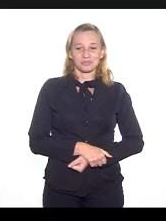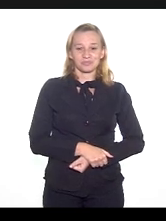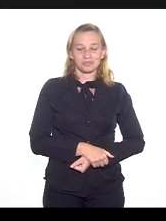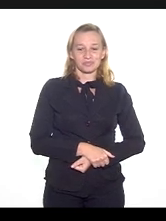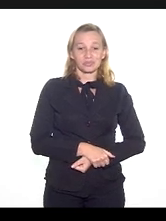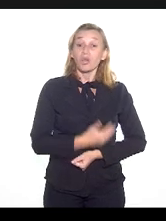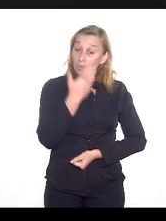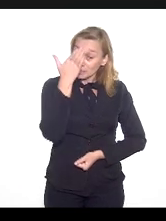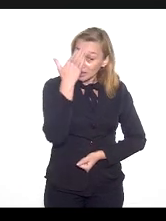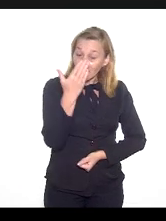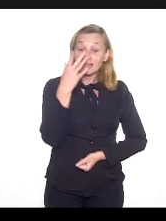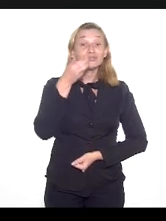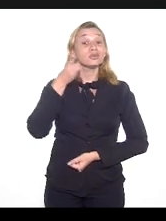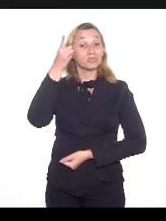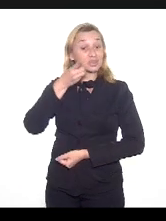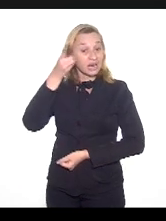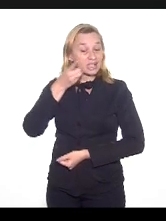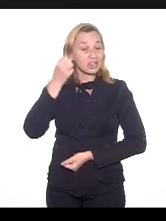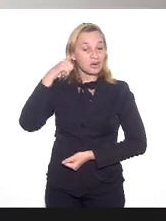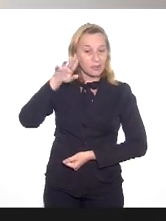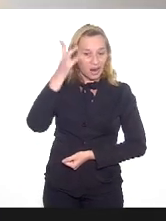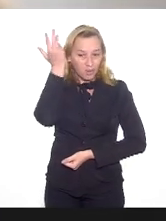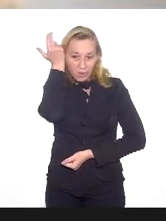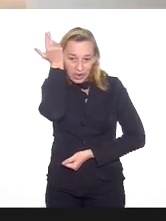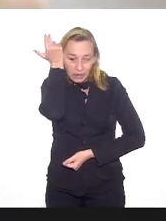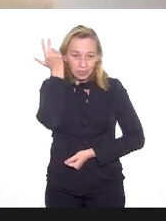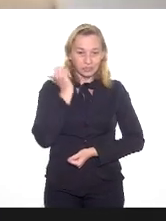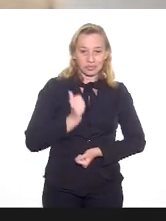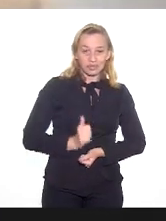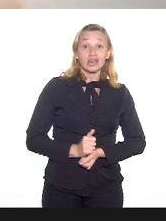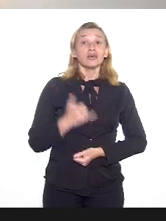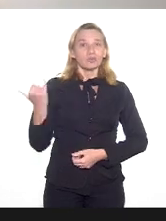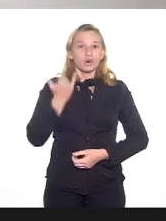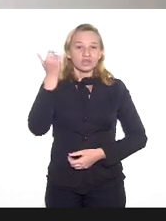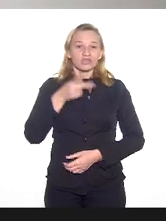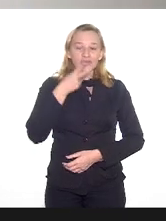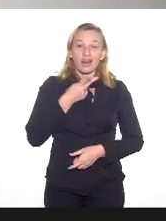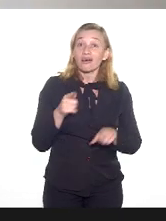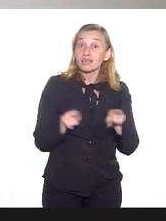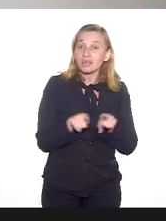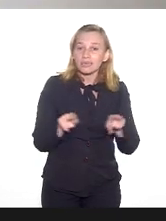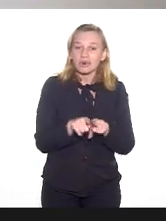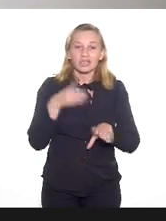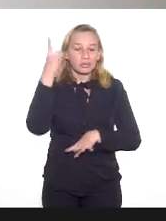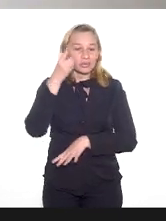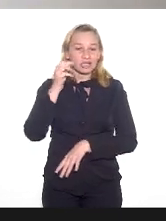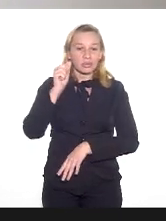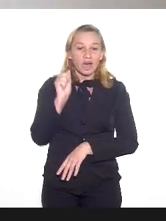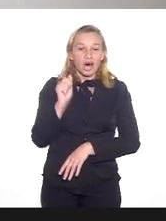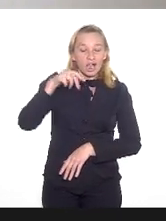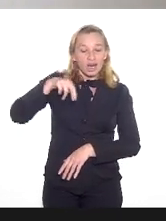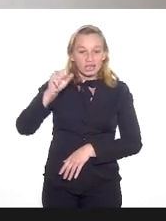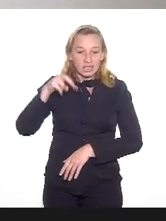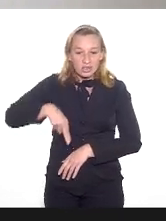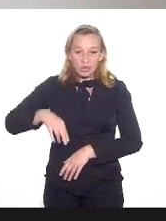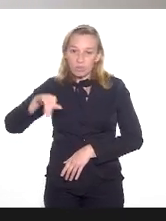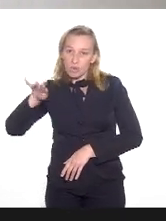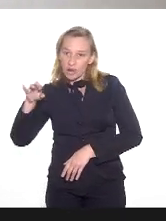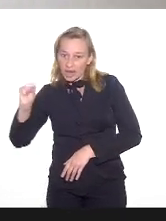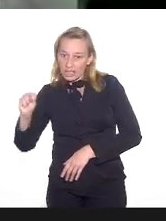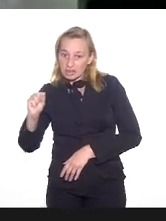presidente. Muito obrigado, deputado Eleomar Coelho. Importante ressaltar também o deputado Anderson Moraes, que eu